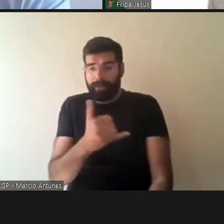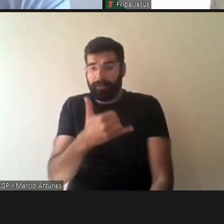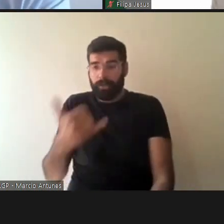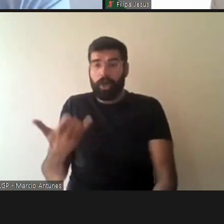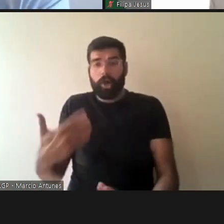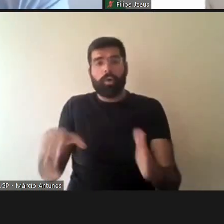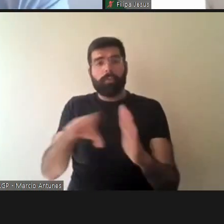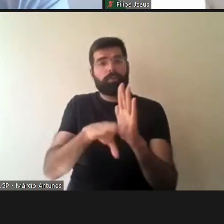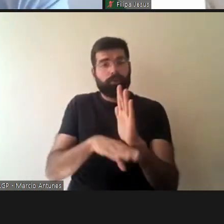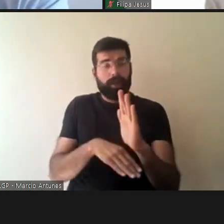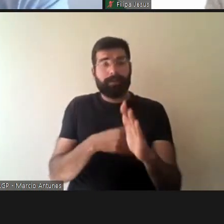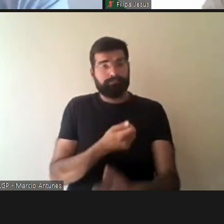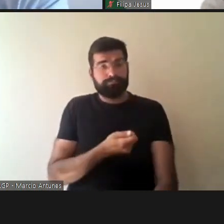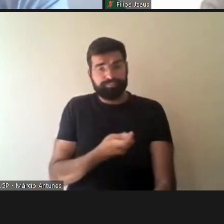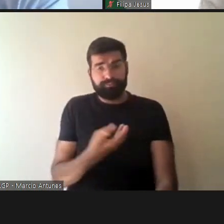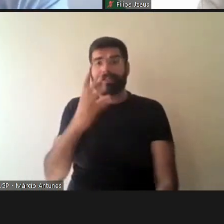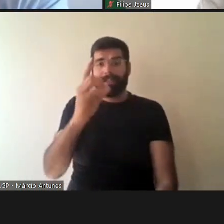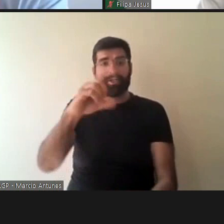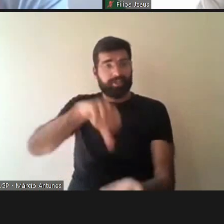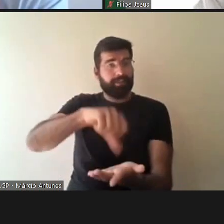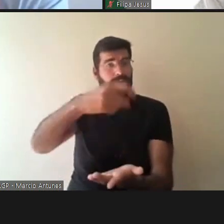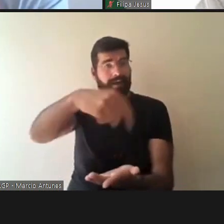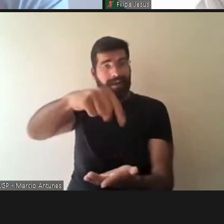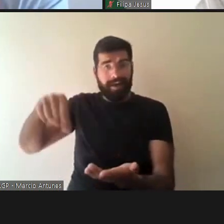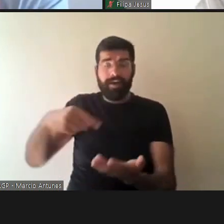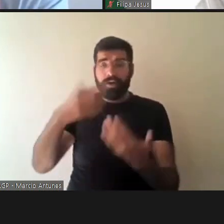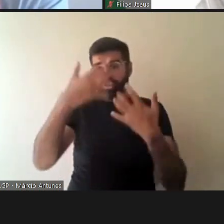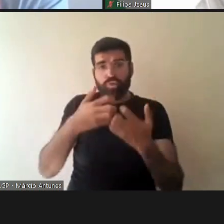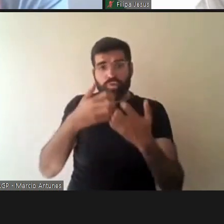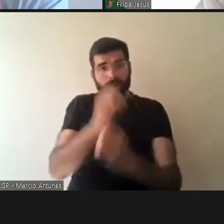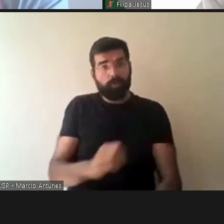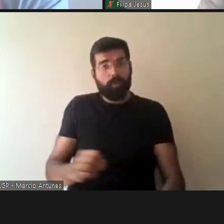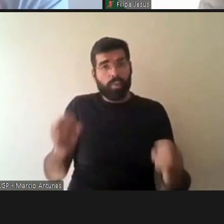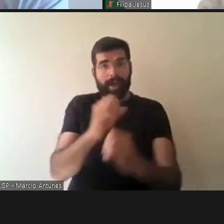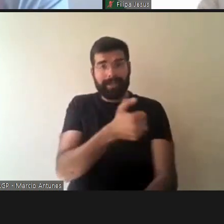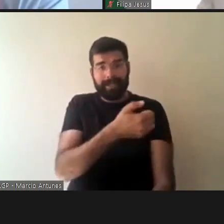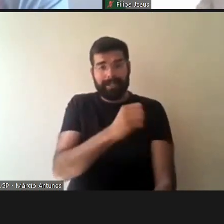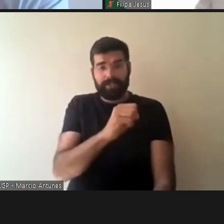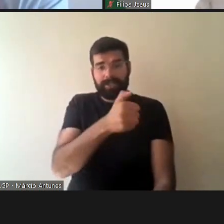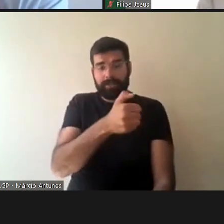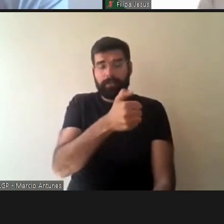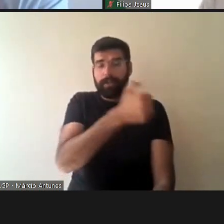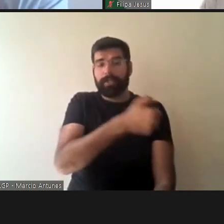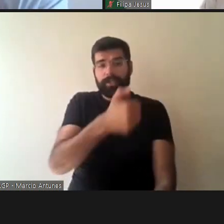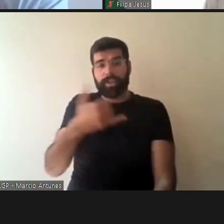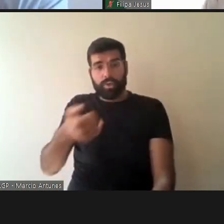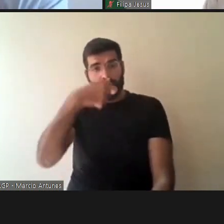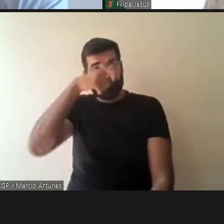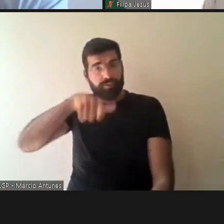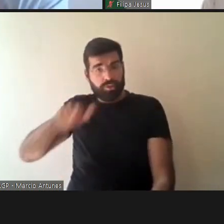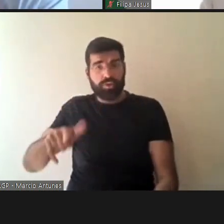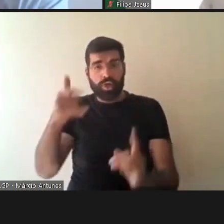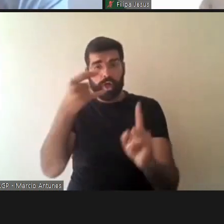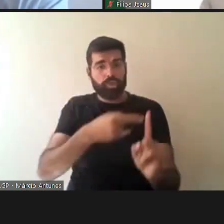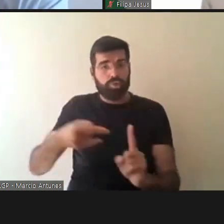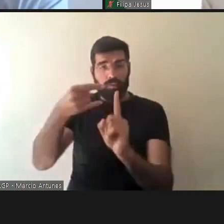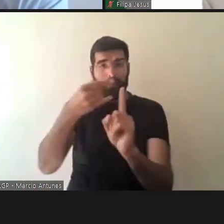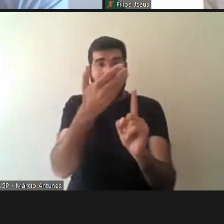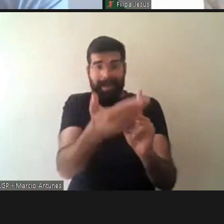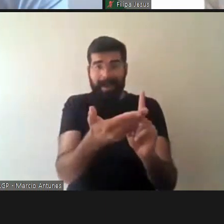com os 6 centros, e não há dúvidas nenhumas que dos 552 participantes, só aqui no Zoom que nos estão a